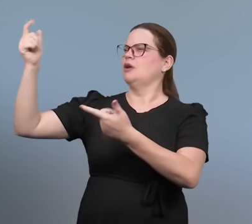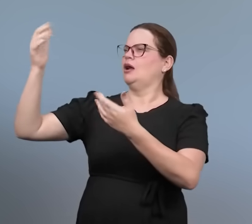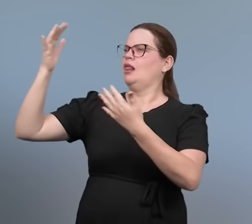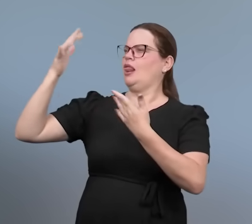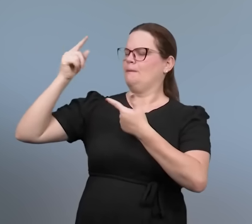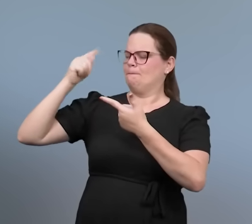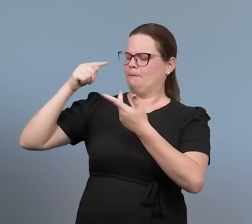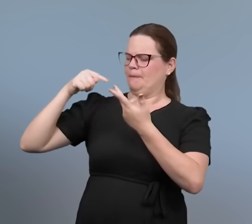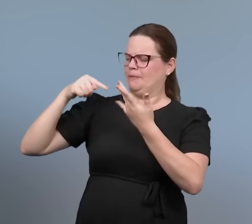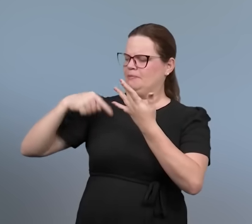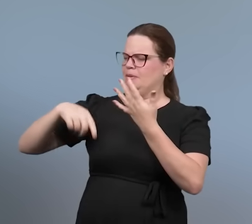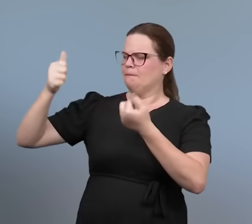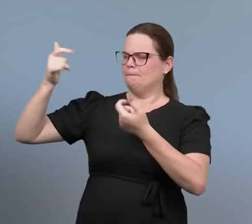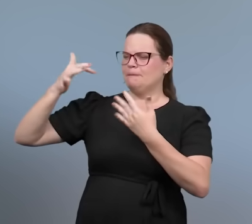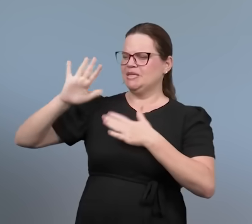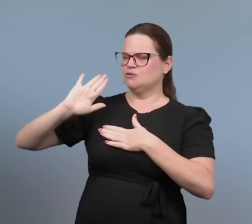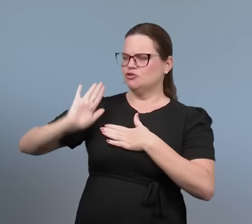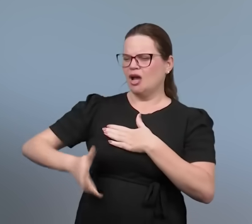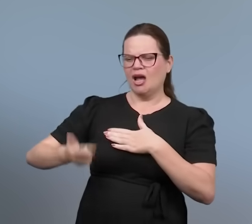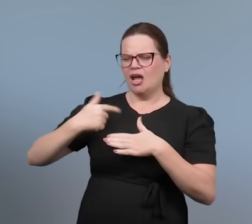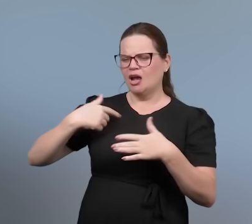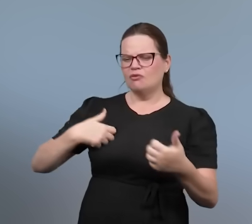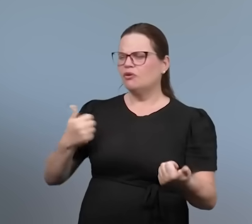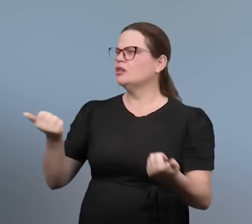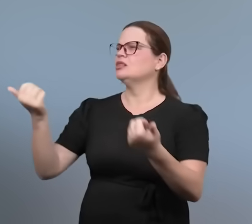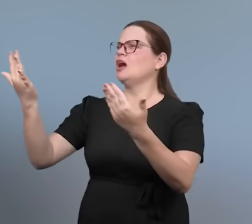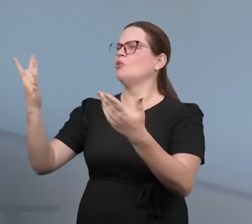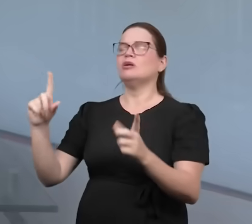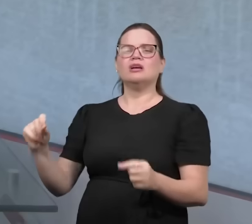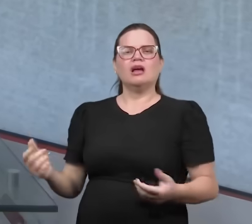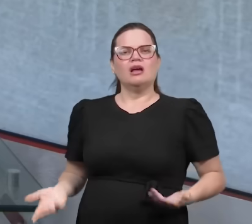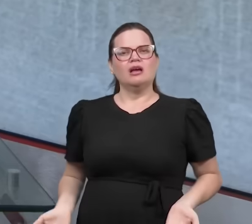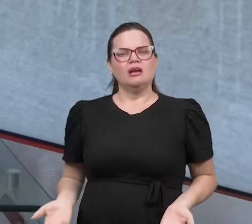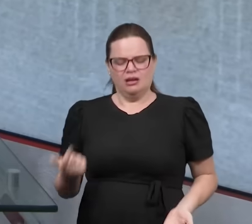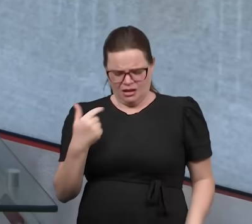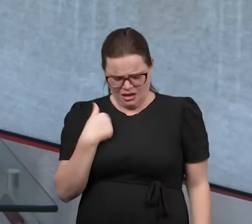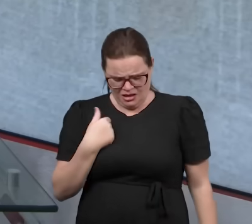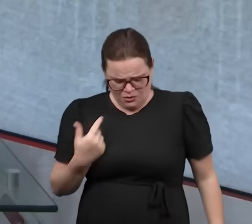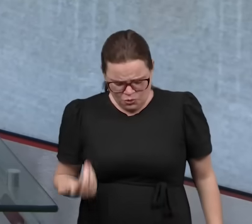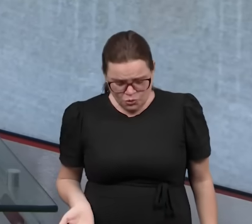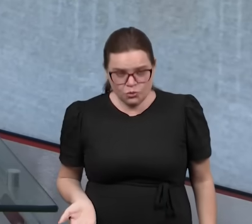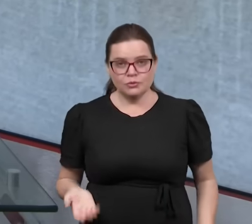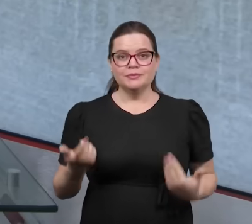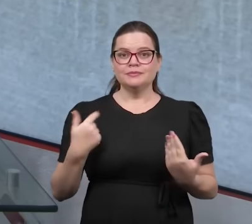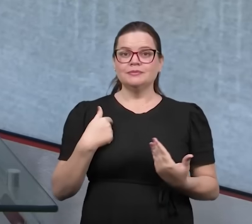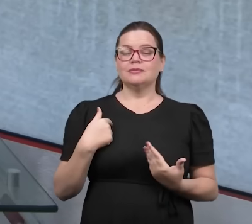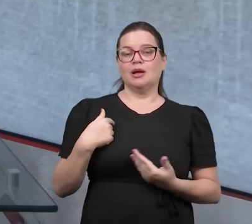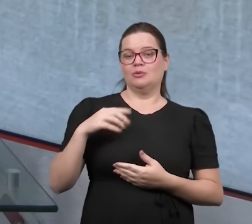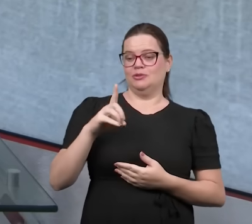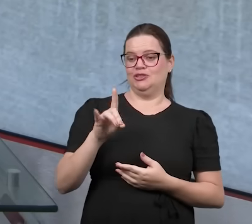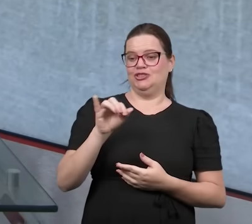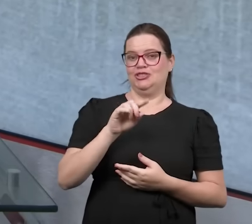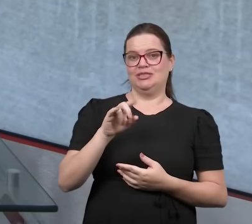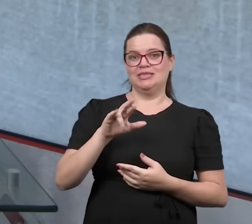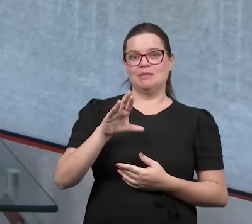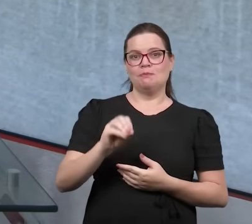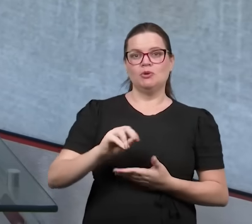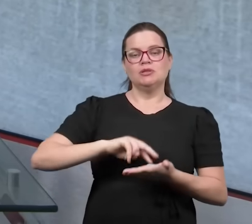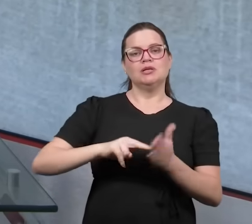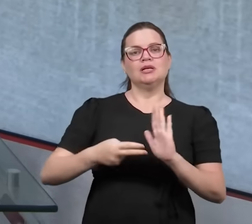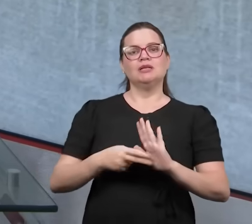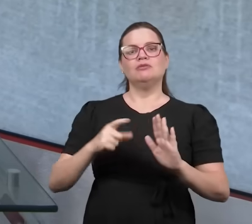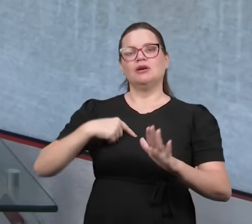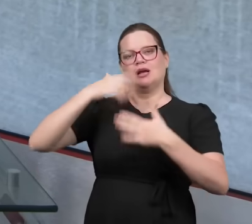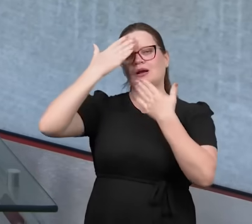todos os benefícios que me tem feito? Então, a palavra dízimo está ligada a um gesto de gratidão a